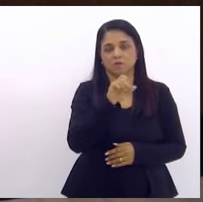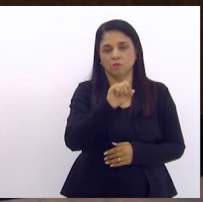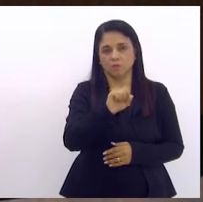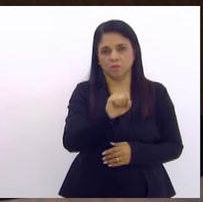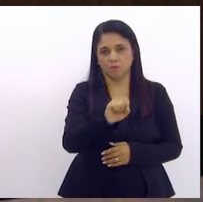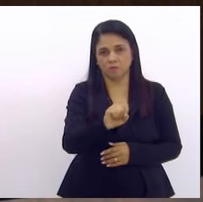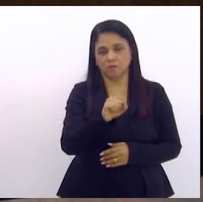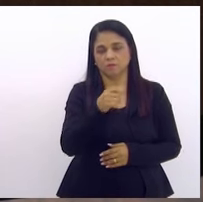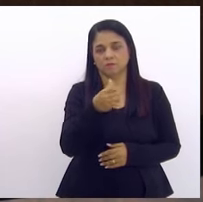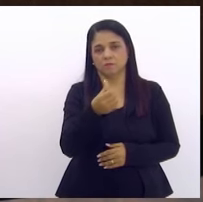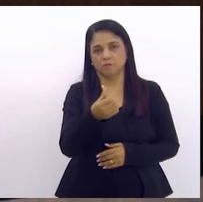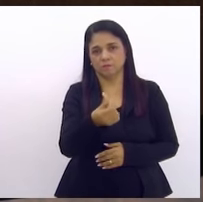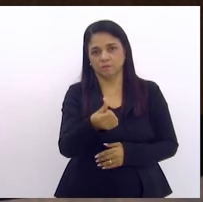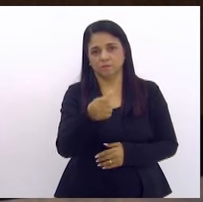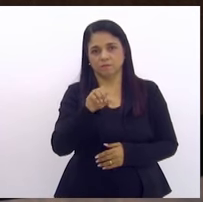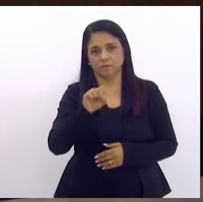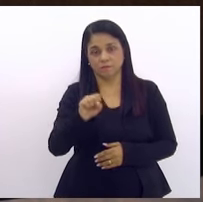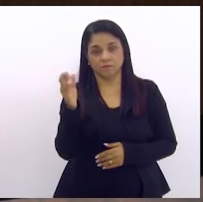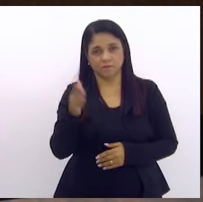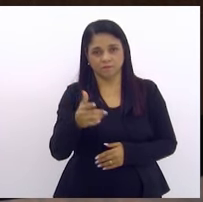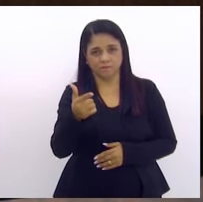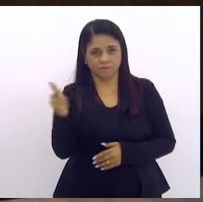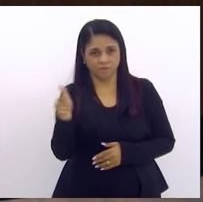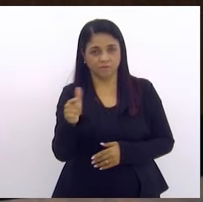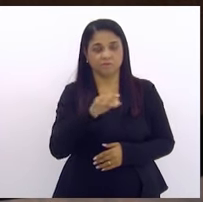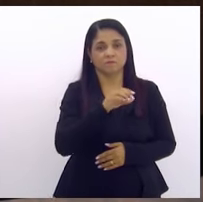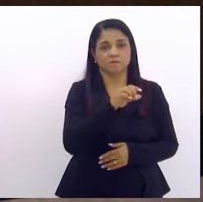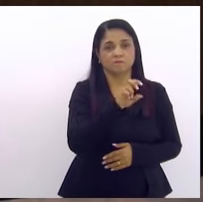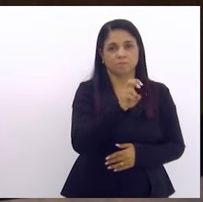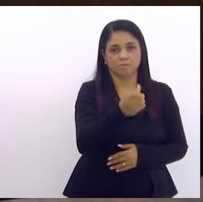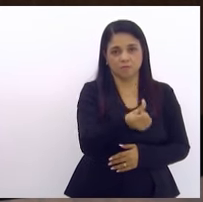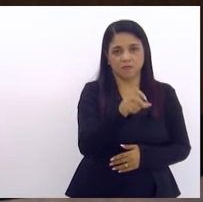2022, 6520 de 22,